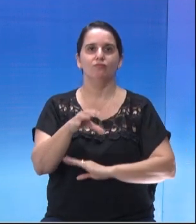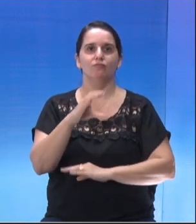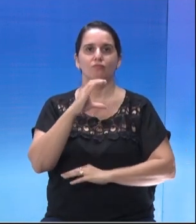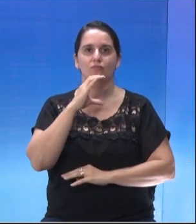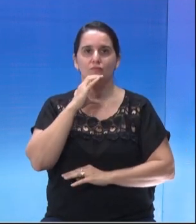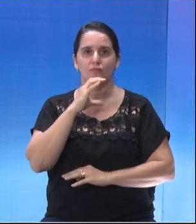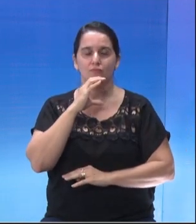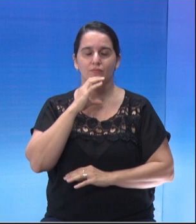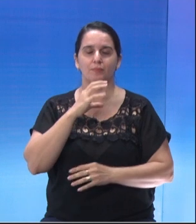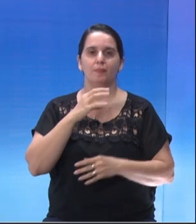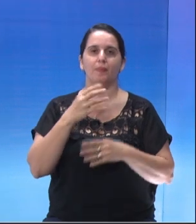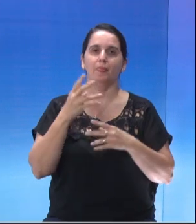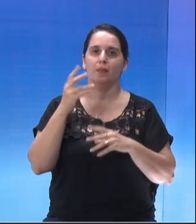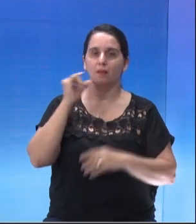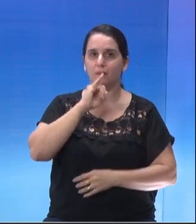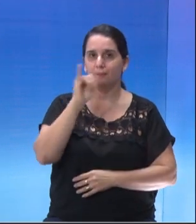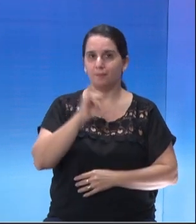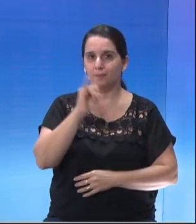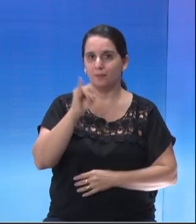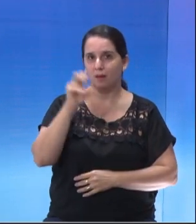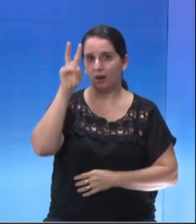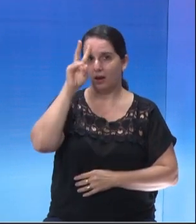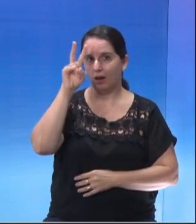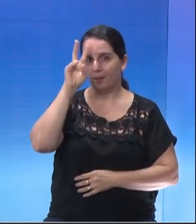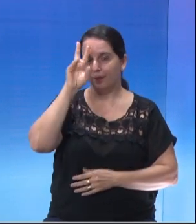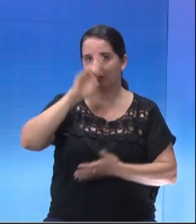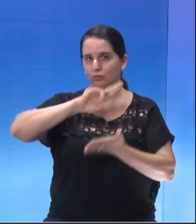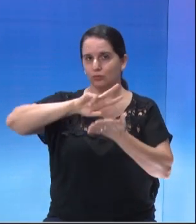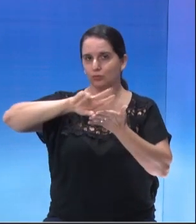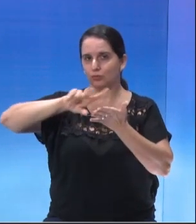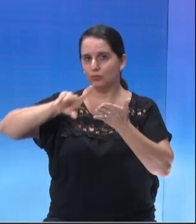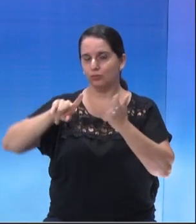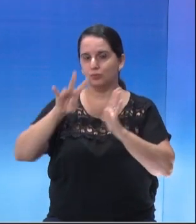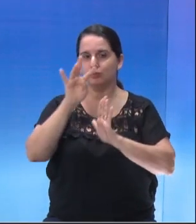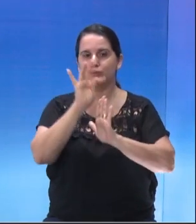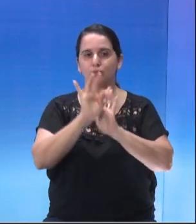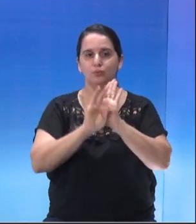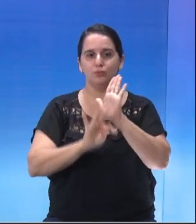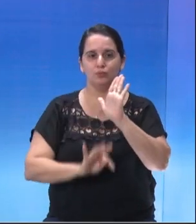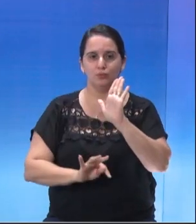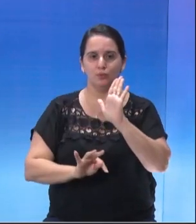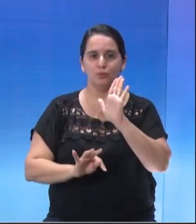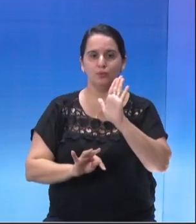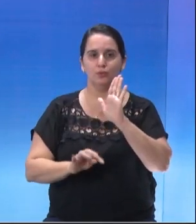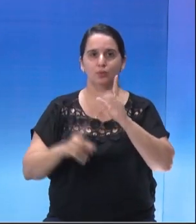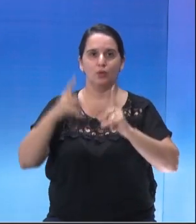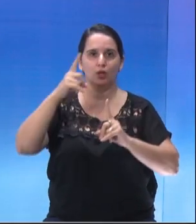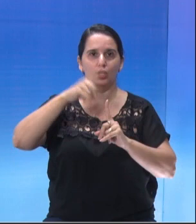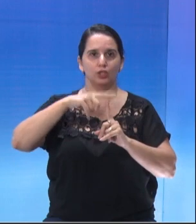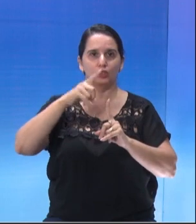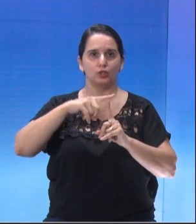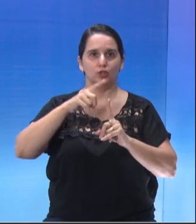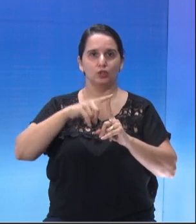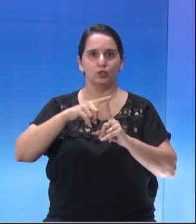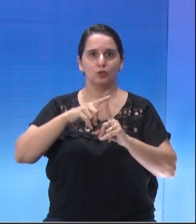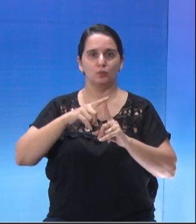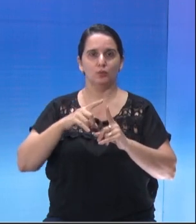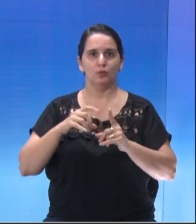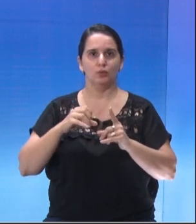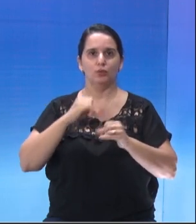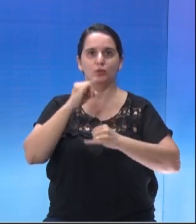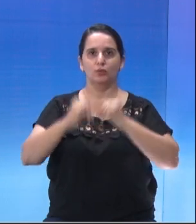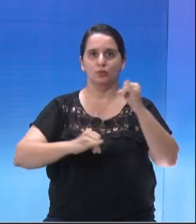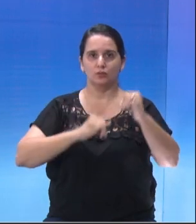vocês lembrarem que nós vamos encontrar vários textos reportando as gêneros digitais. Professora, o que é esses